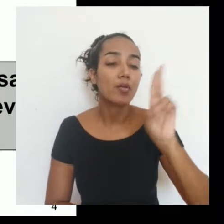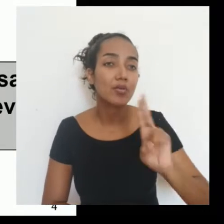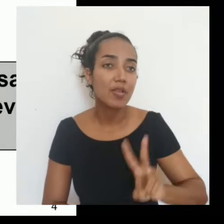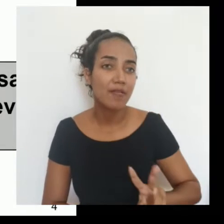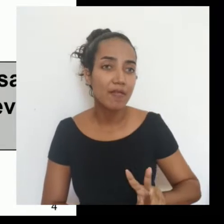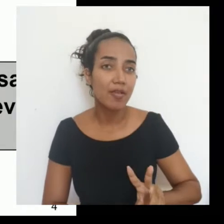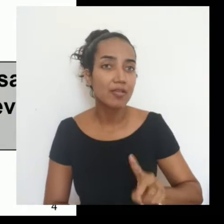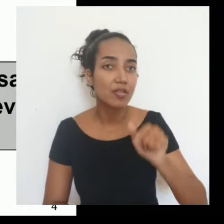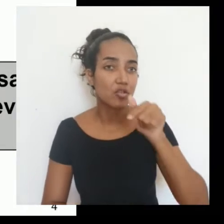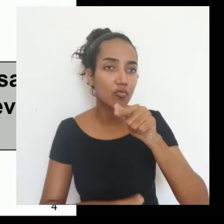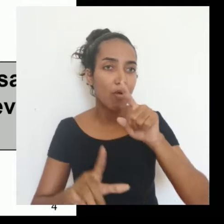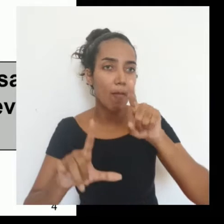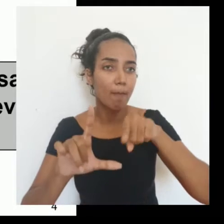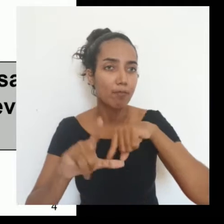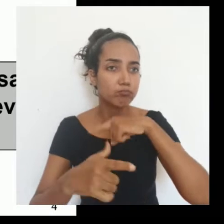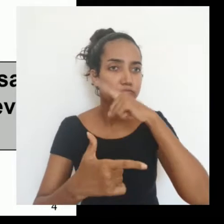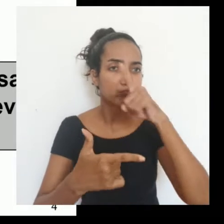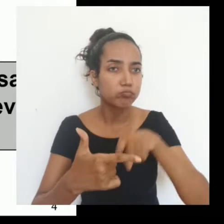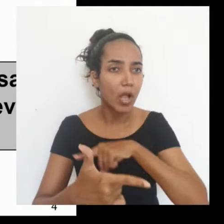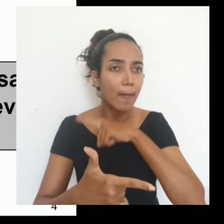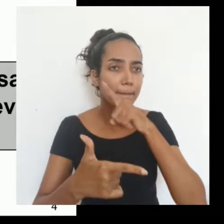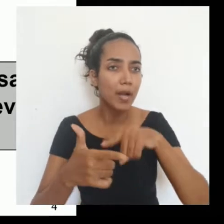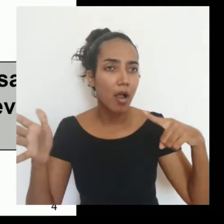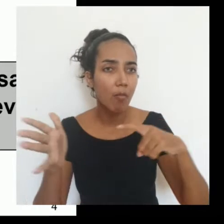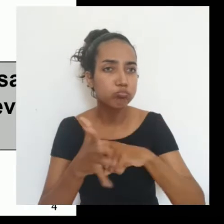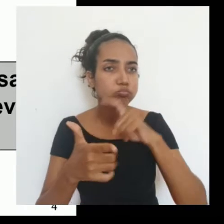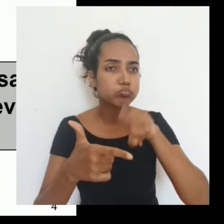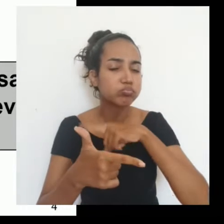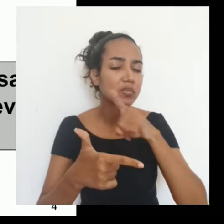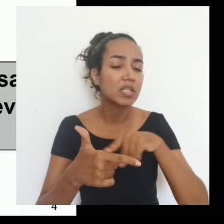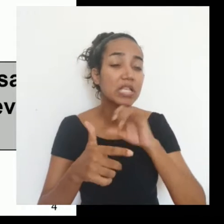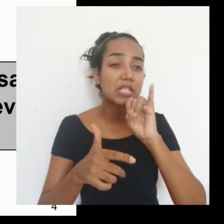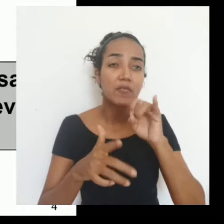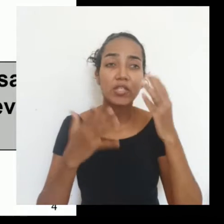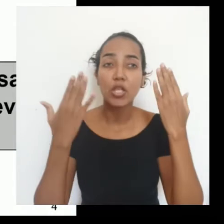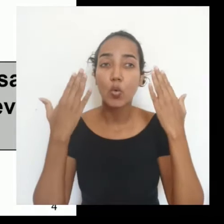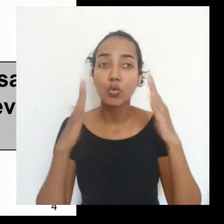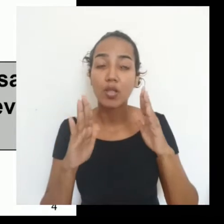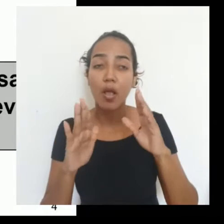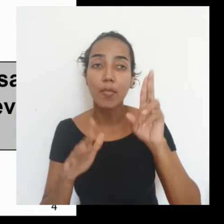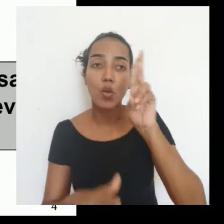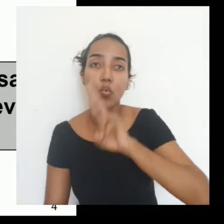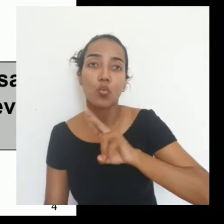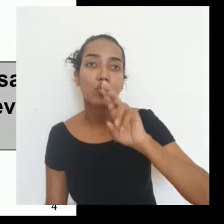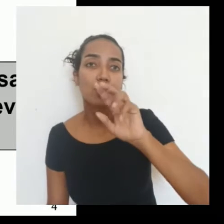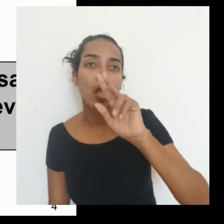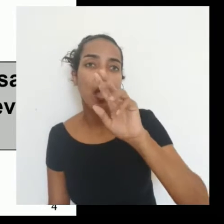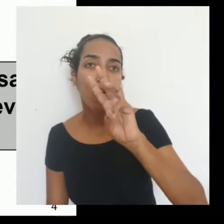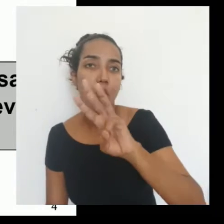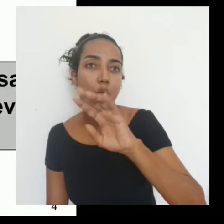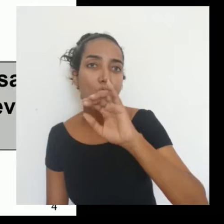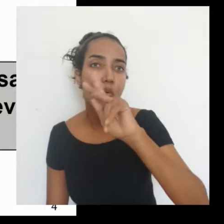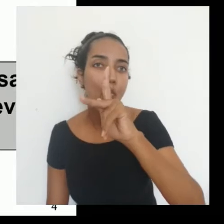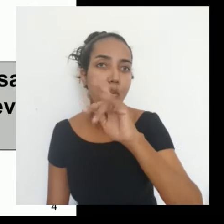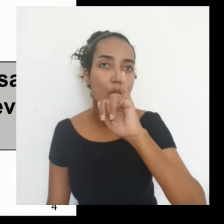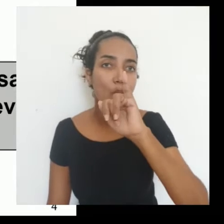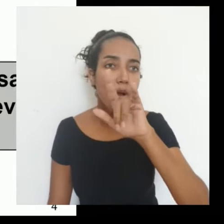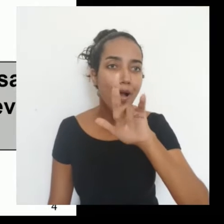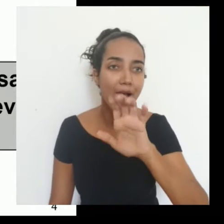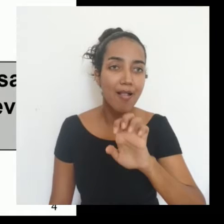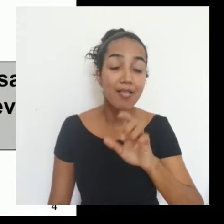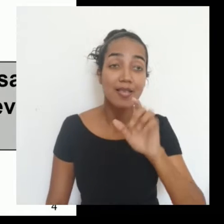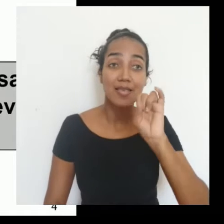serão executados. Ou seja, se você não sabe, usa o while. Se você sabe quantas vezes previamente, no momento que você